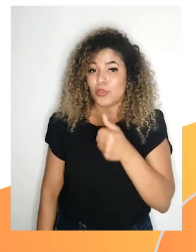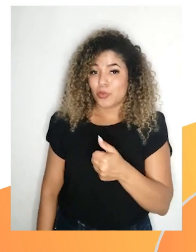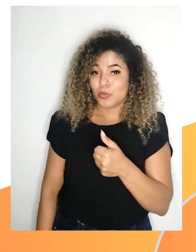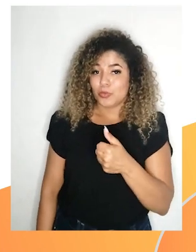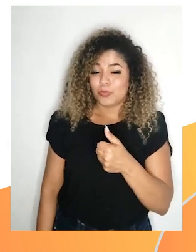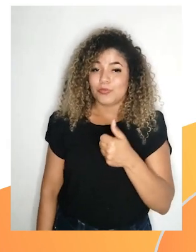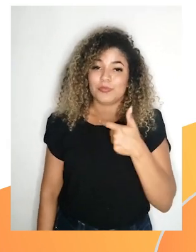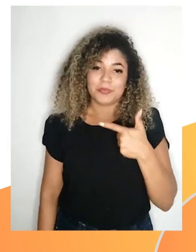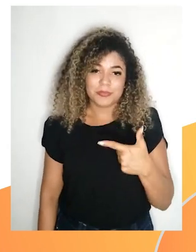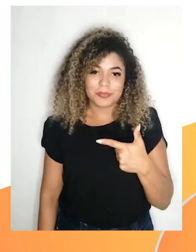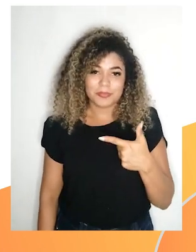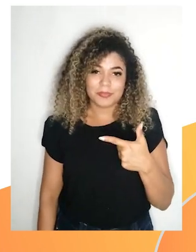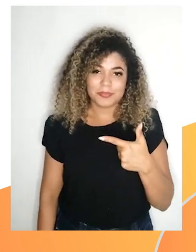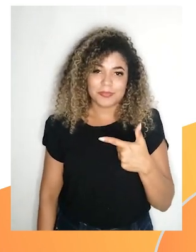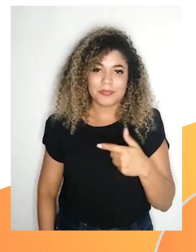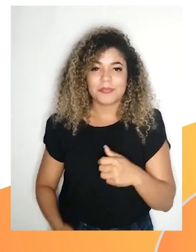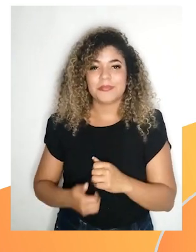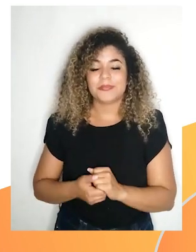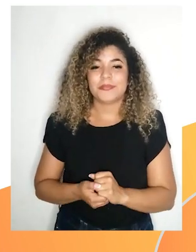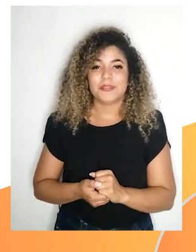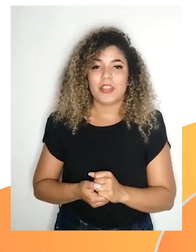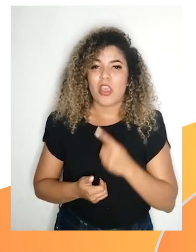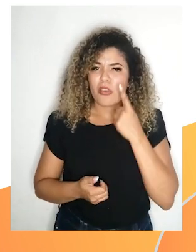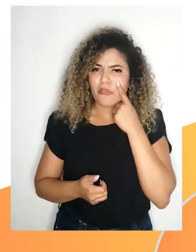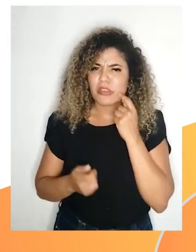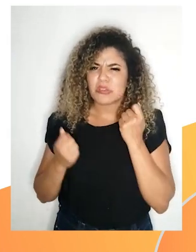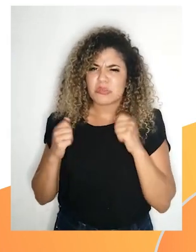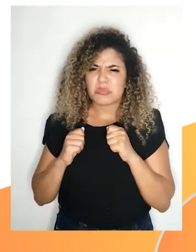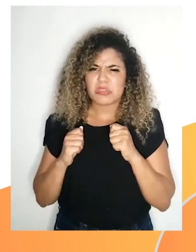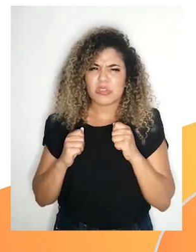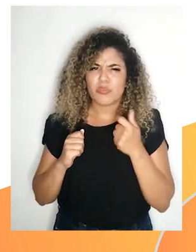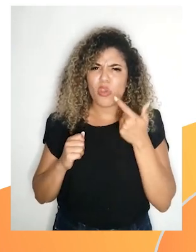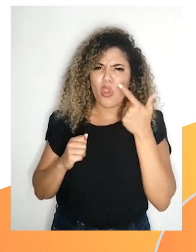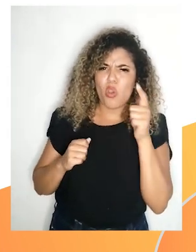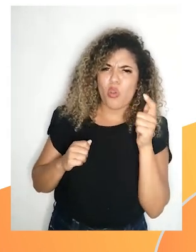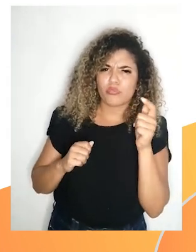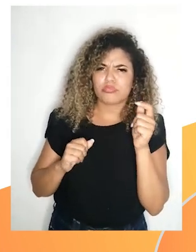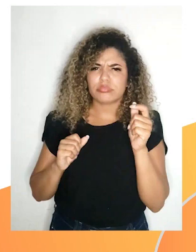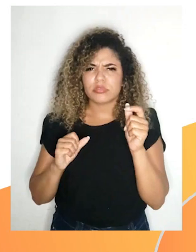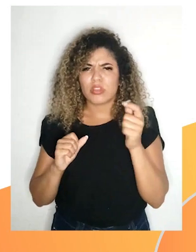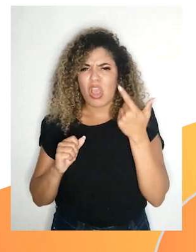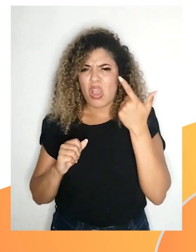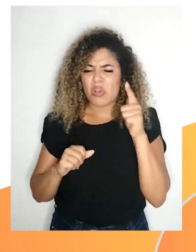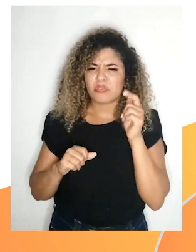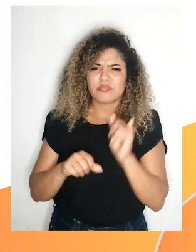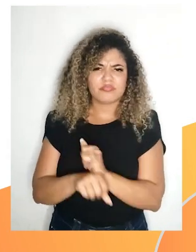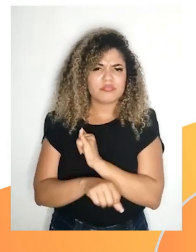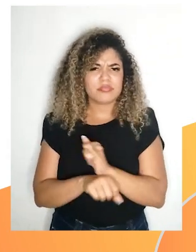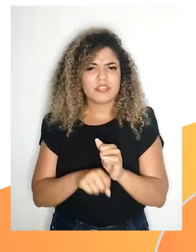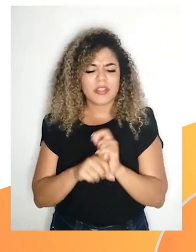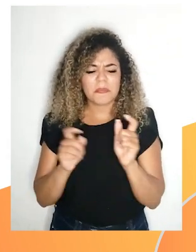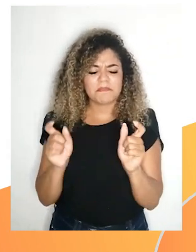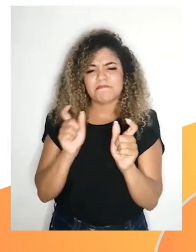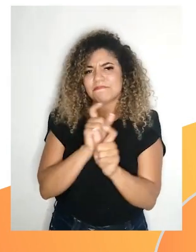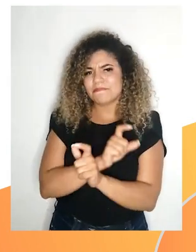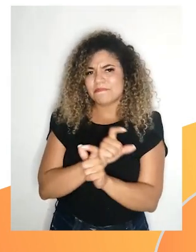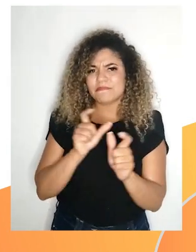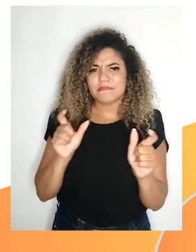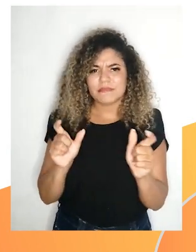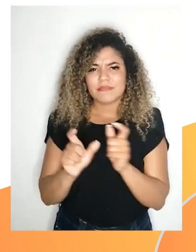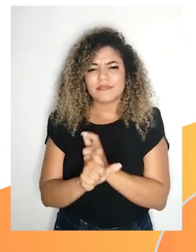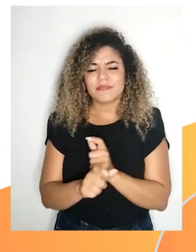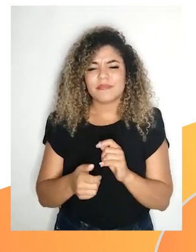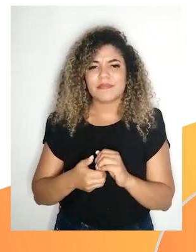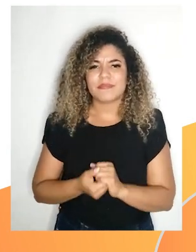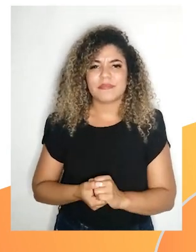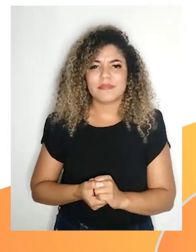3, 1, 2. Vamos ver se ainda dá para fazer alguma configuração, né, utilizando esse